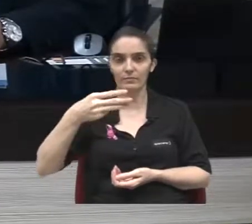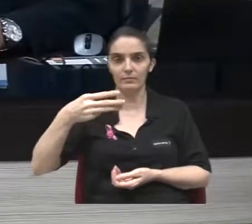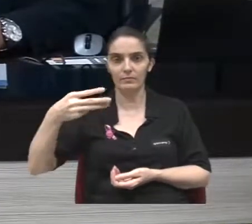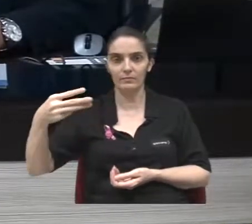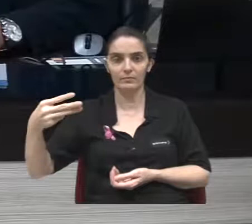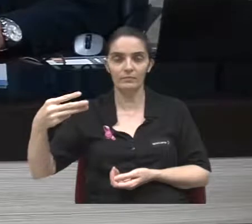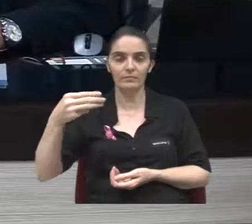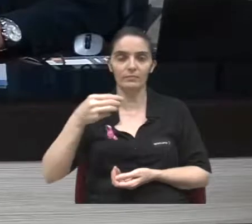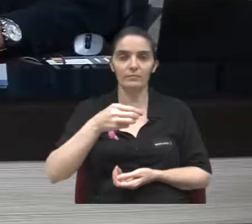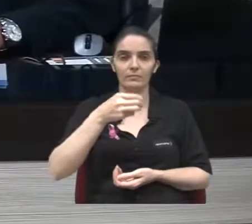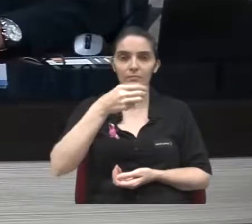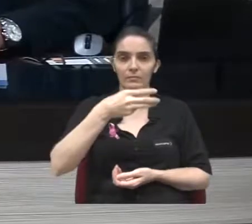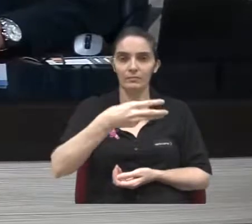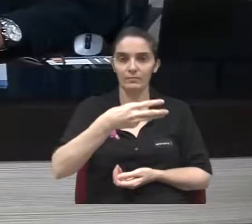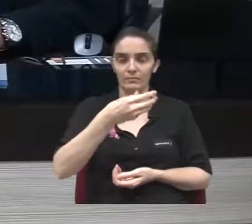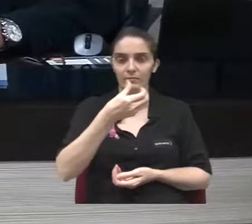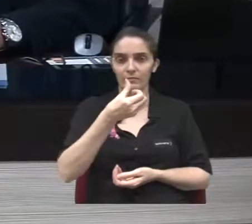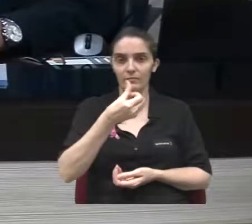3633/19.